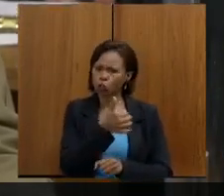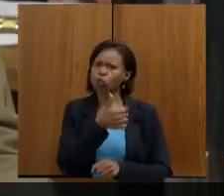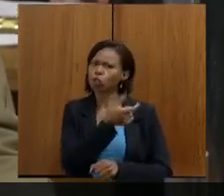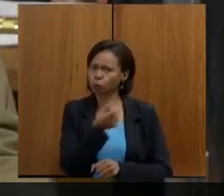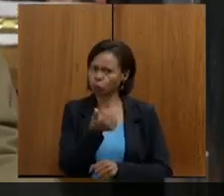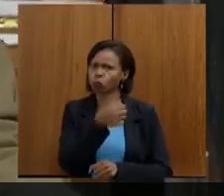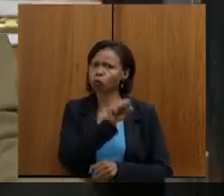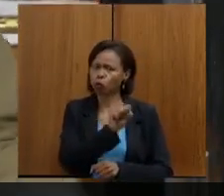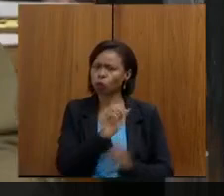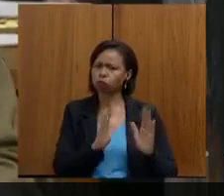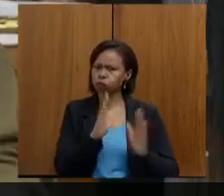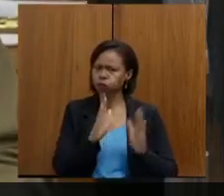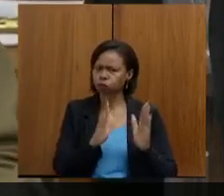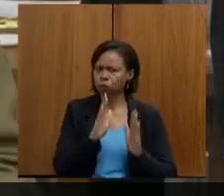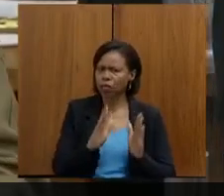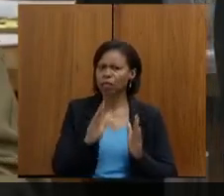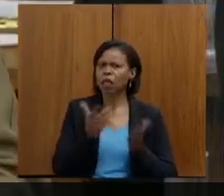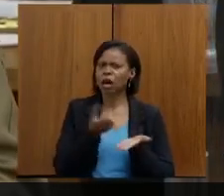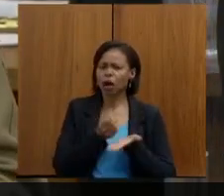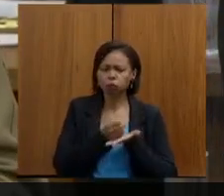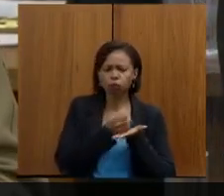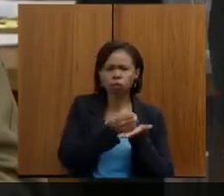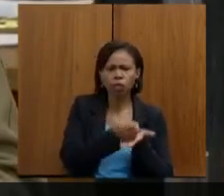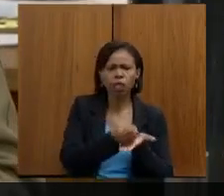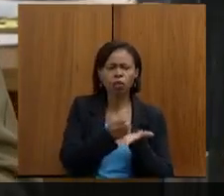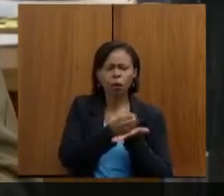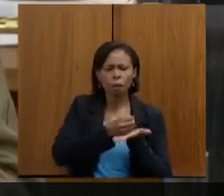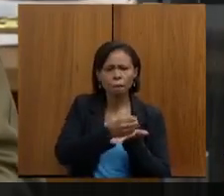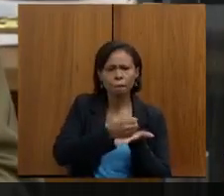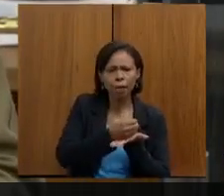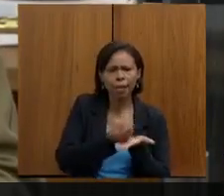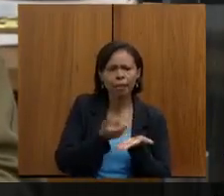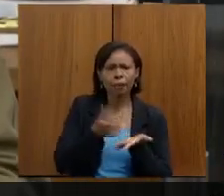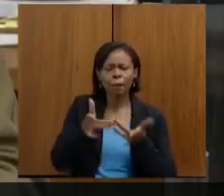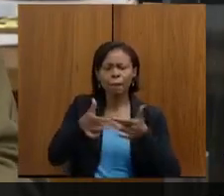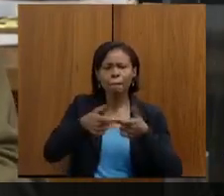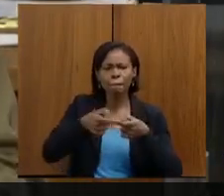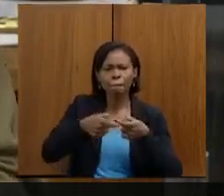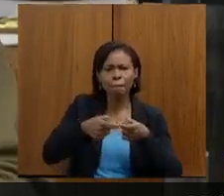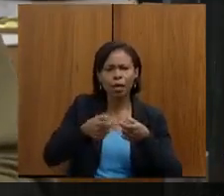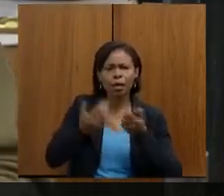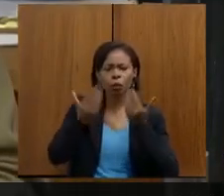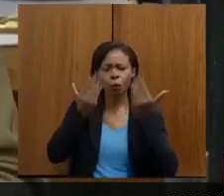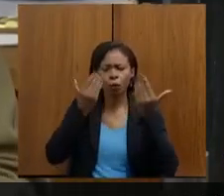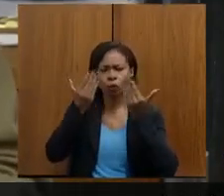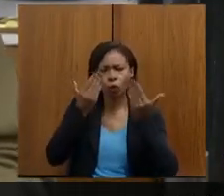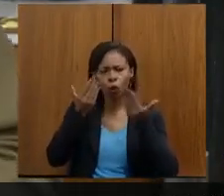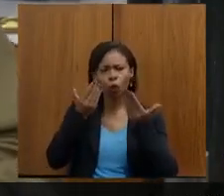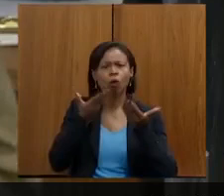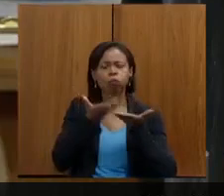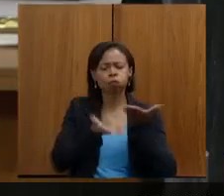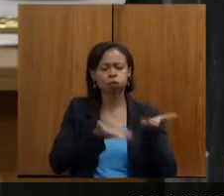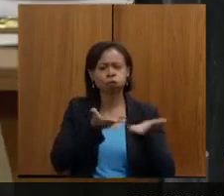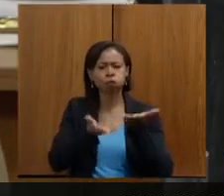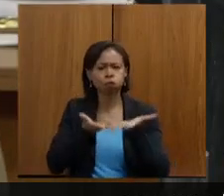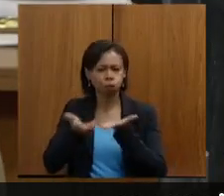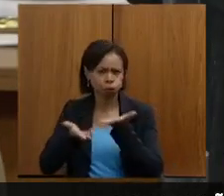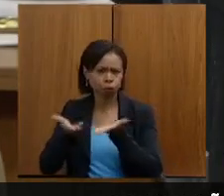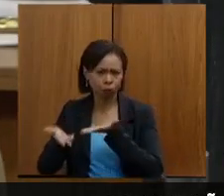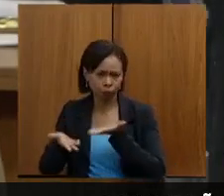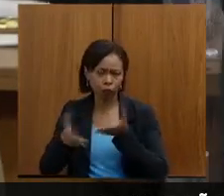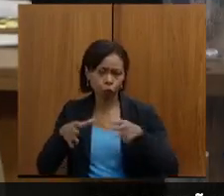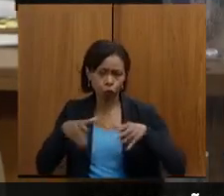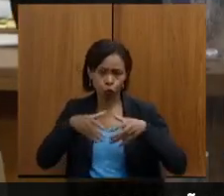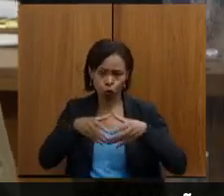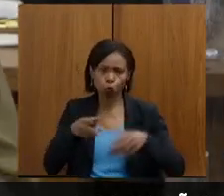então foi procedimentos farmacêuticos você minhas odontológico procedimentos médicos e procedimentos psicológico pode passar aí nesse